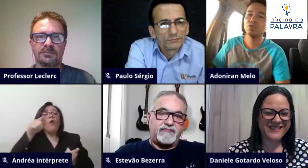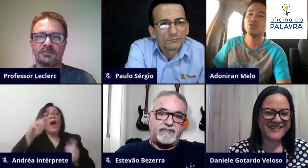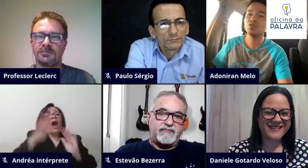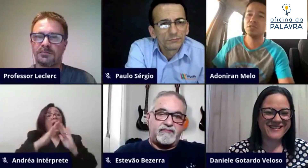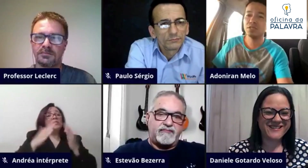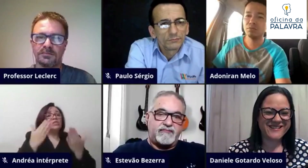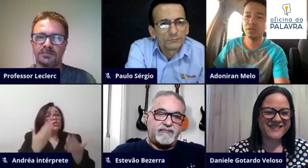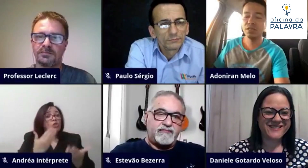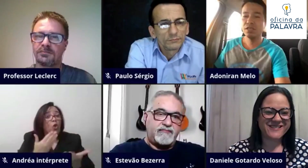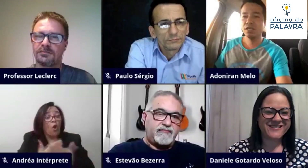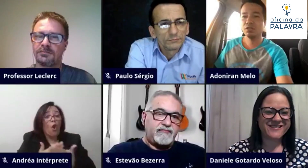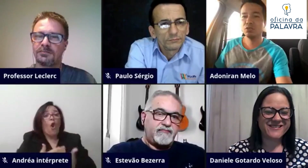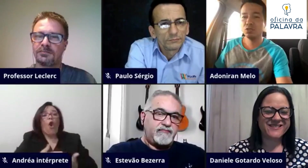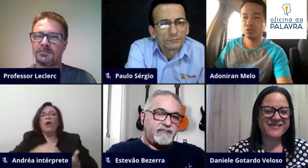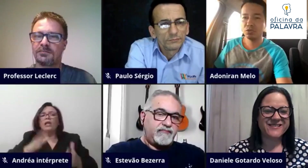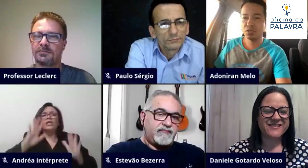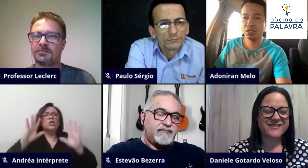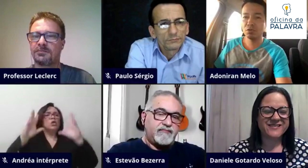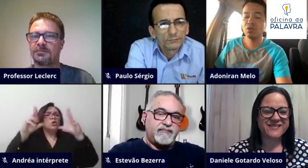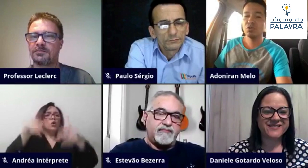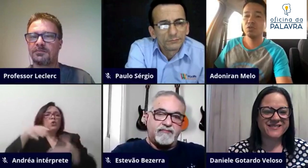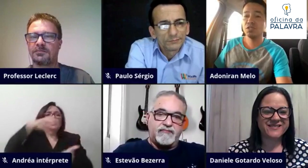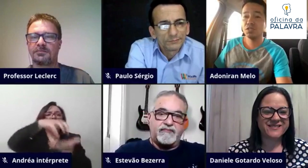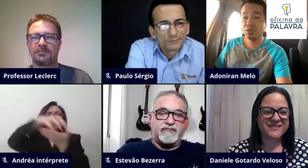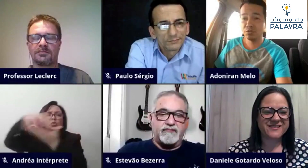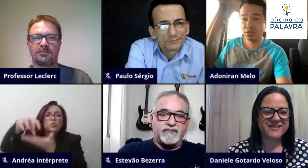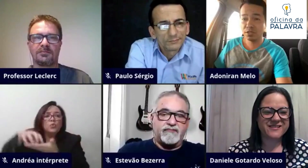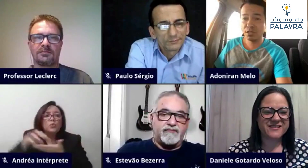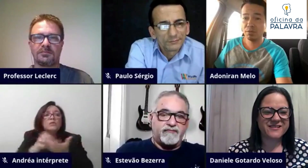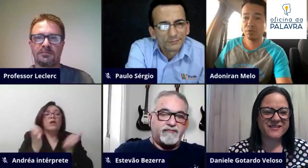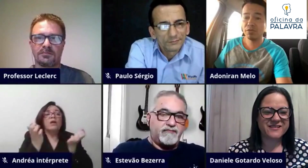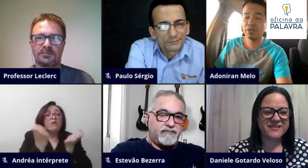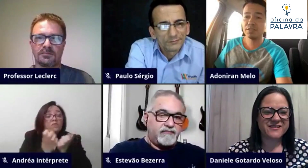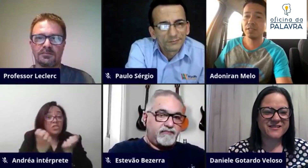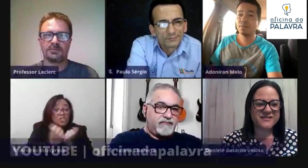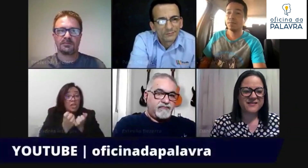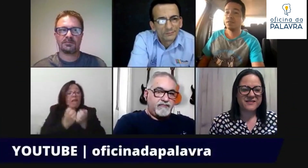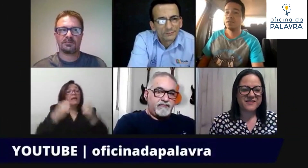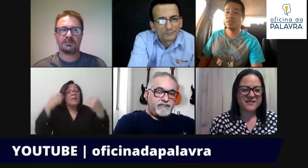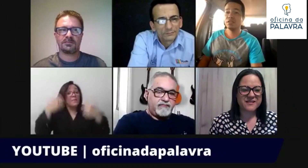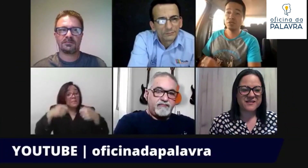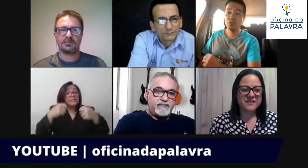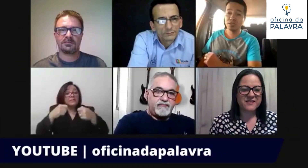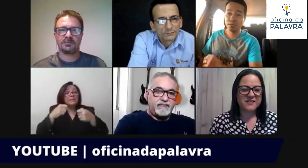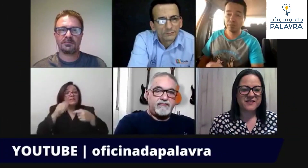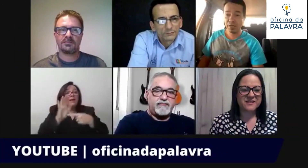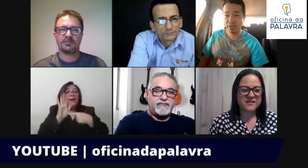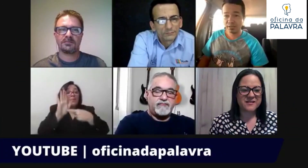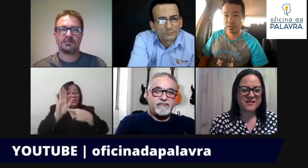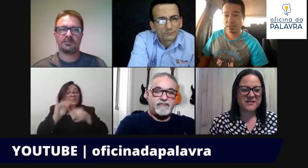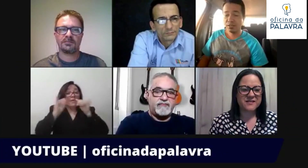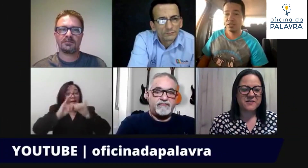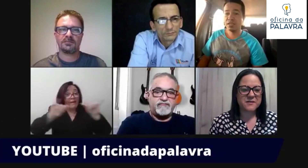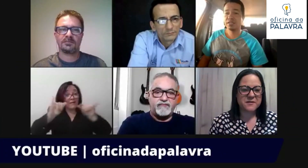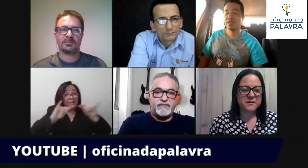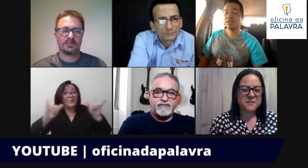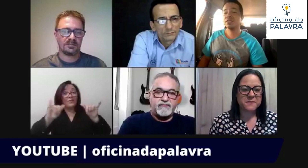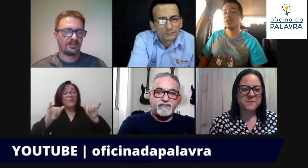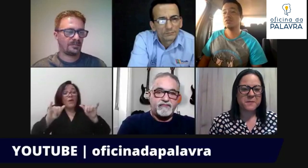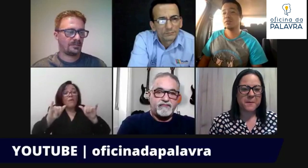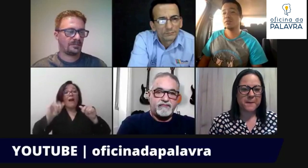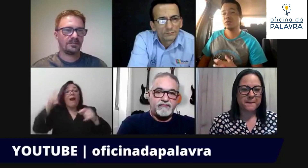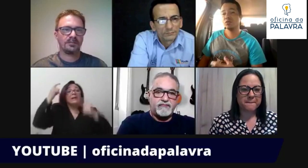alguém que vai consumir também a tua instituição, o ensino que você tem para oferecer. Então, não se pensa